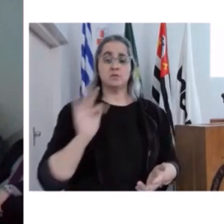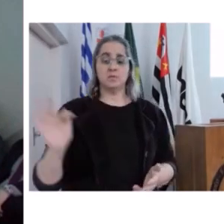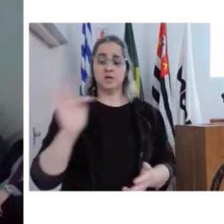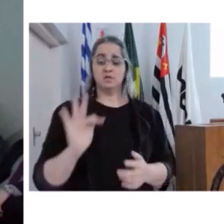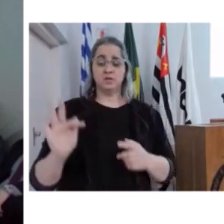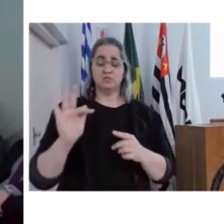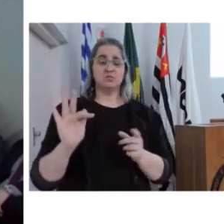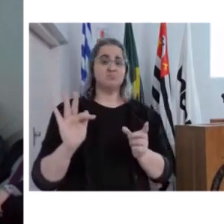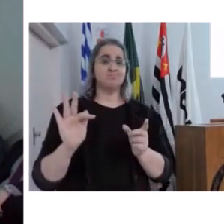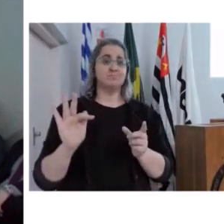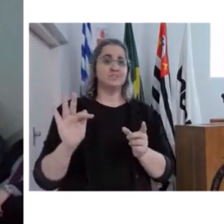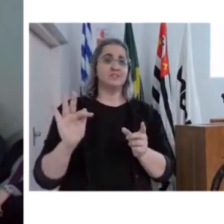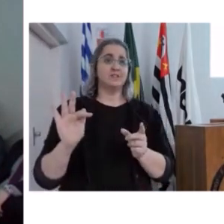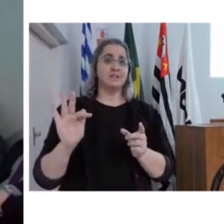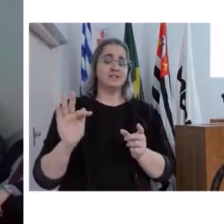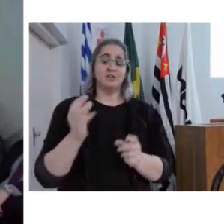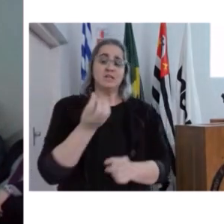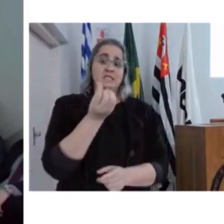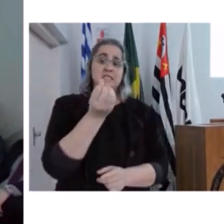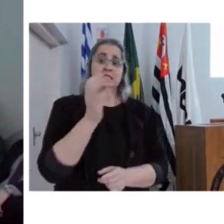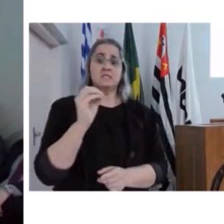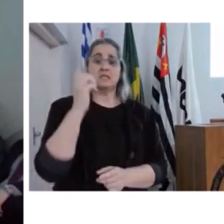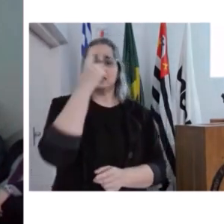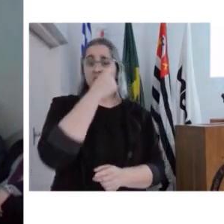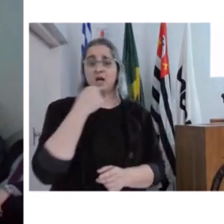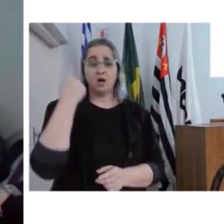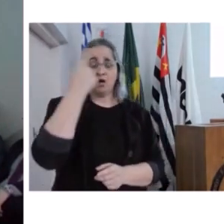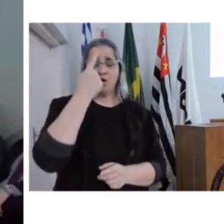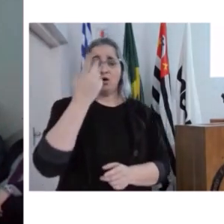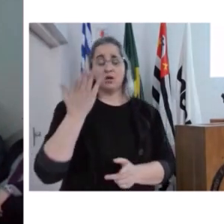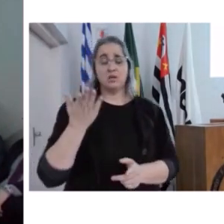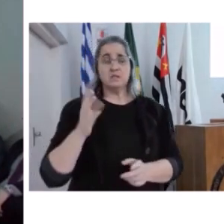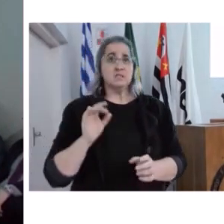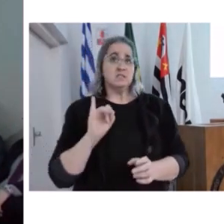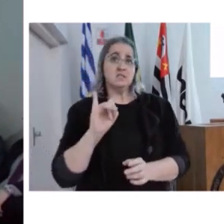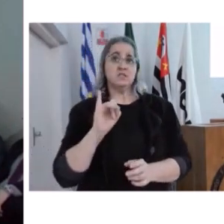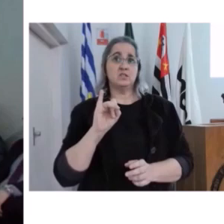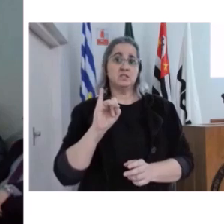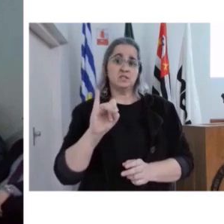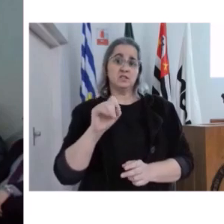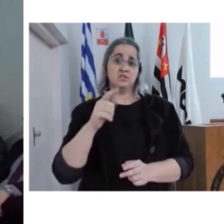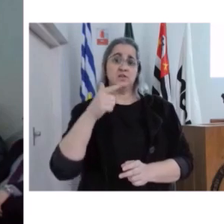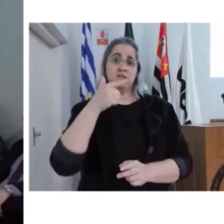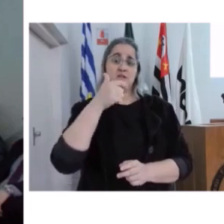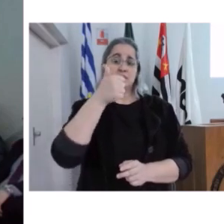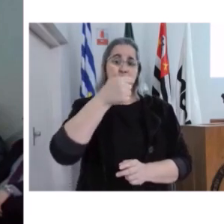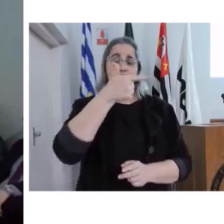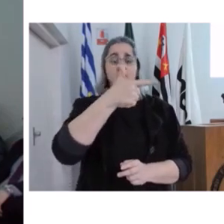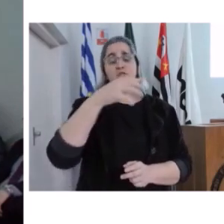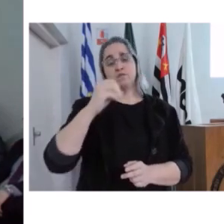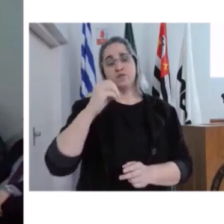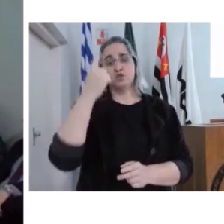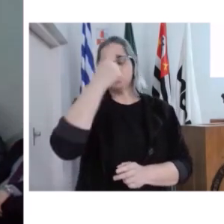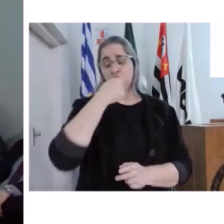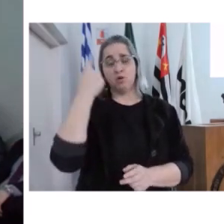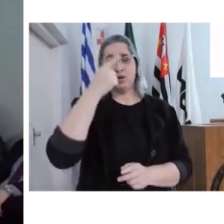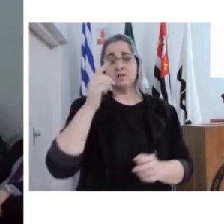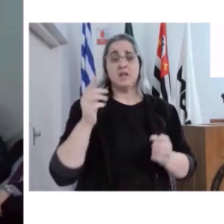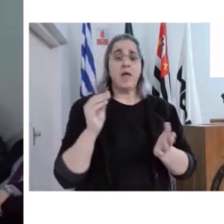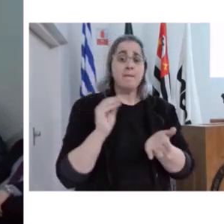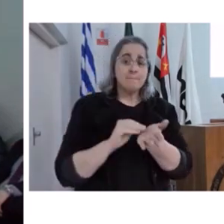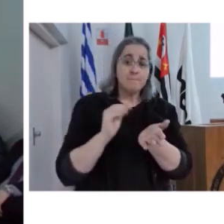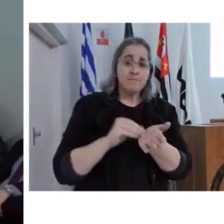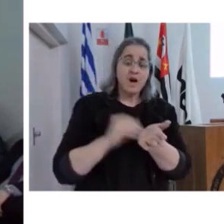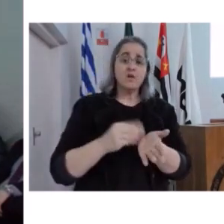pouco tempo, é 60 horas que nós temos por enquanto, mas mesmo que eu tivesse 120 horas, a gente vai dar um apanhado geral, e o ideal seria que